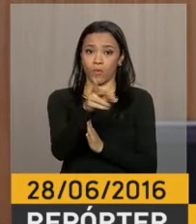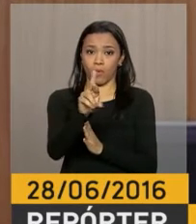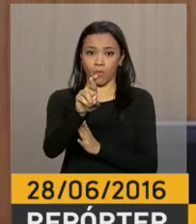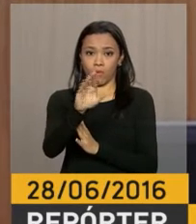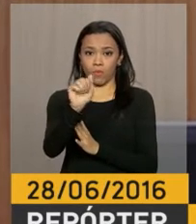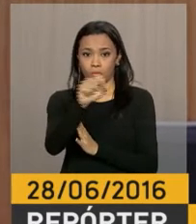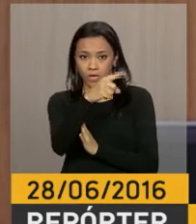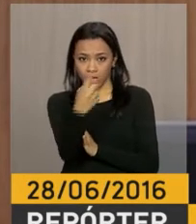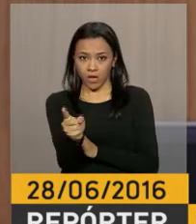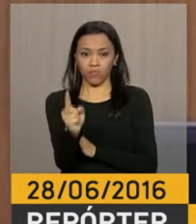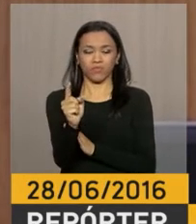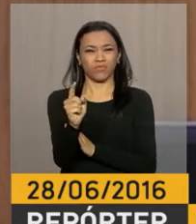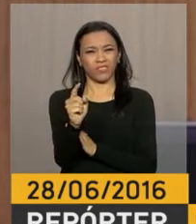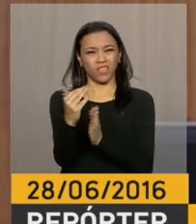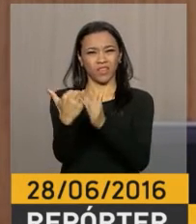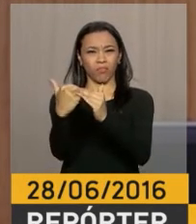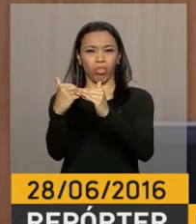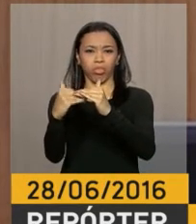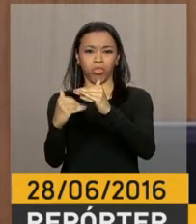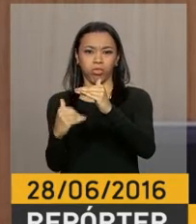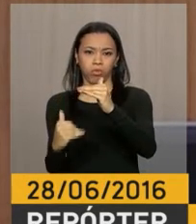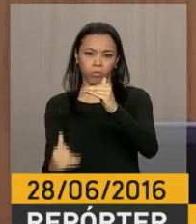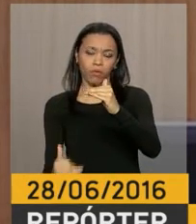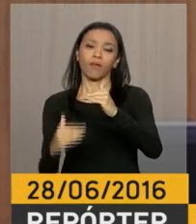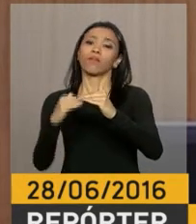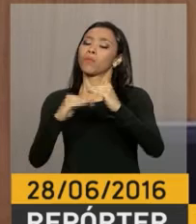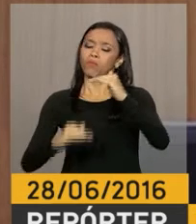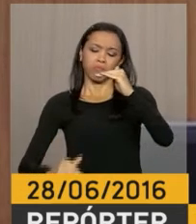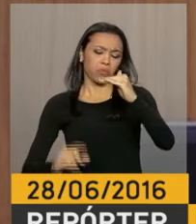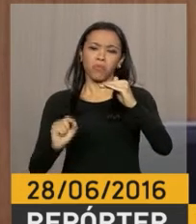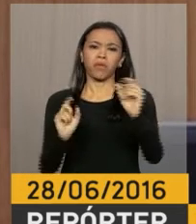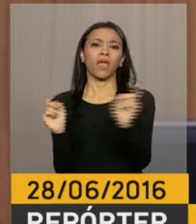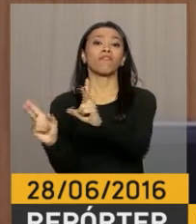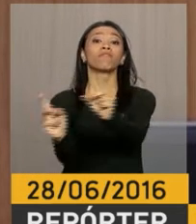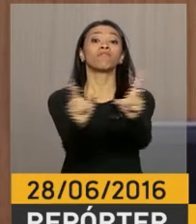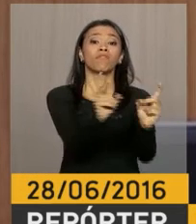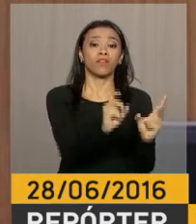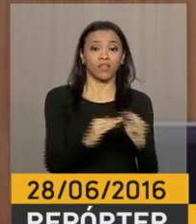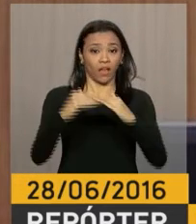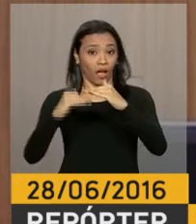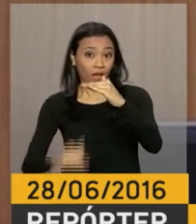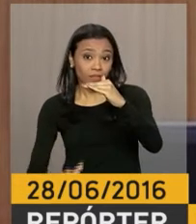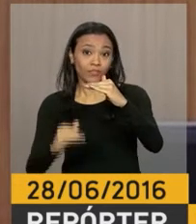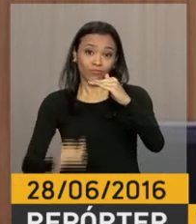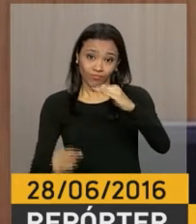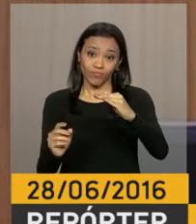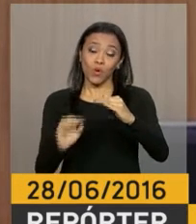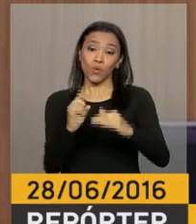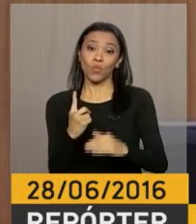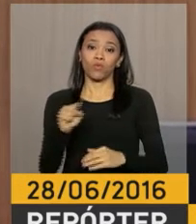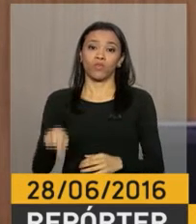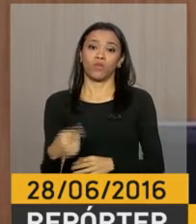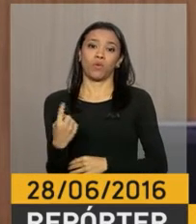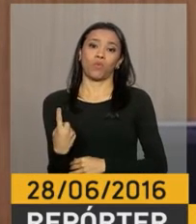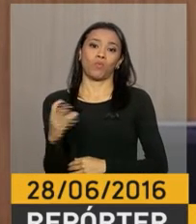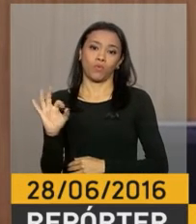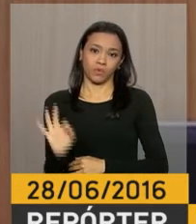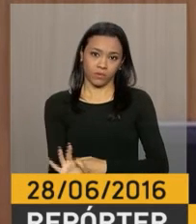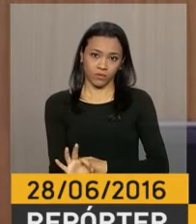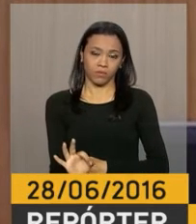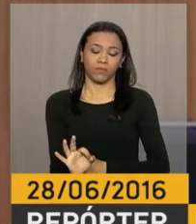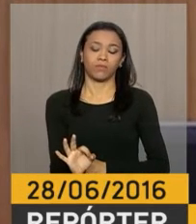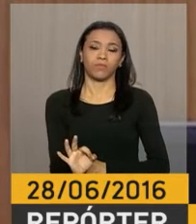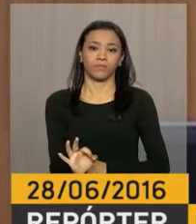levou a revisar para baixo, não é? Um crescimento, uma queda de 1,1%